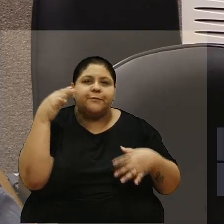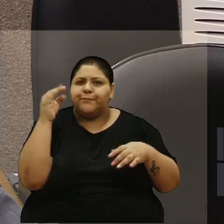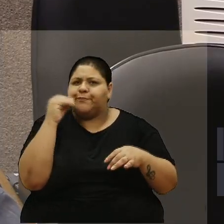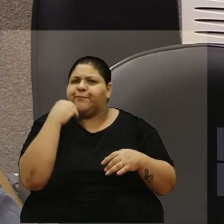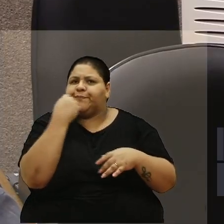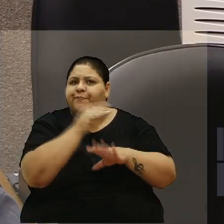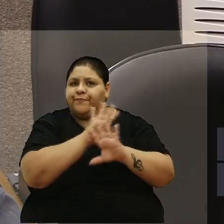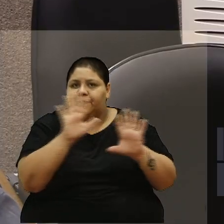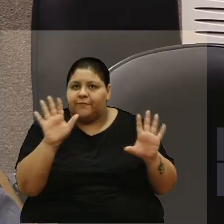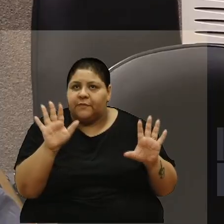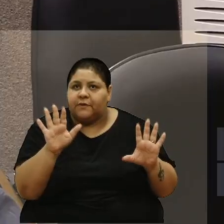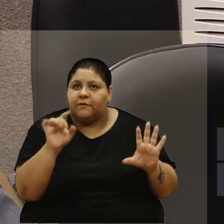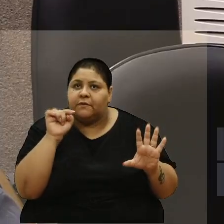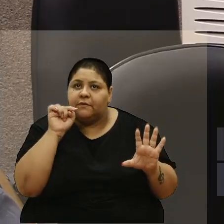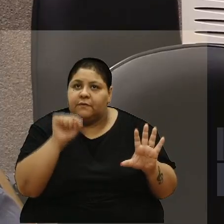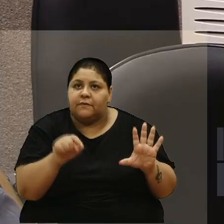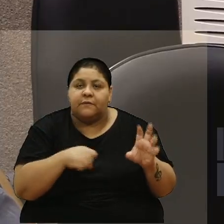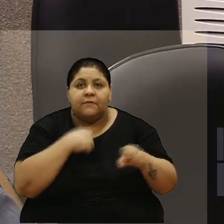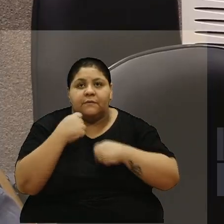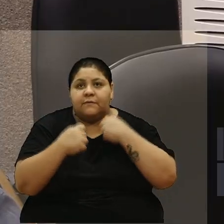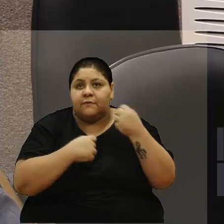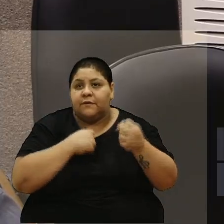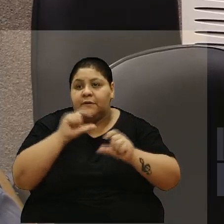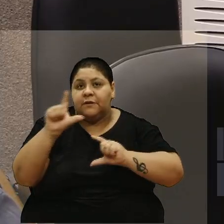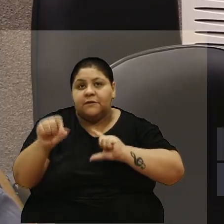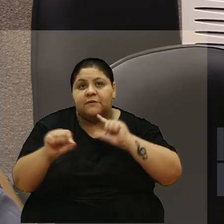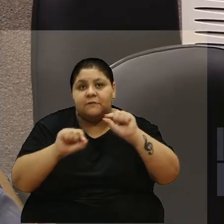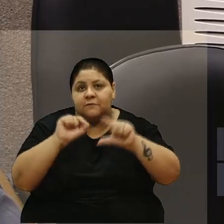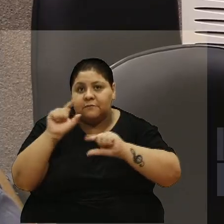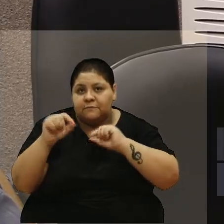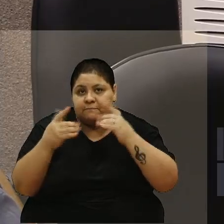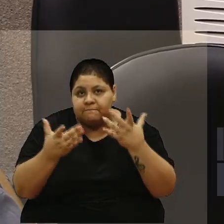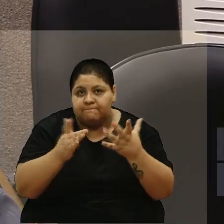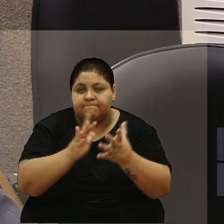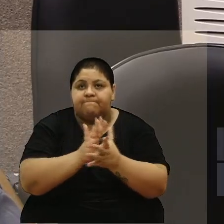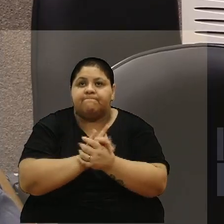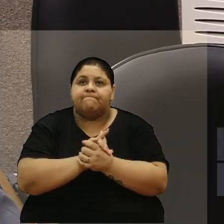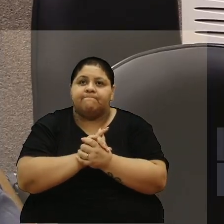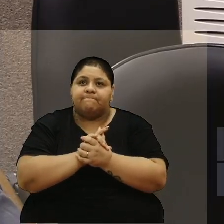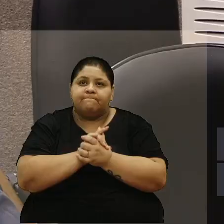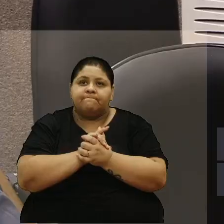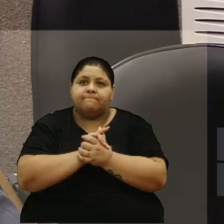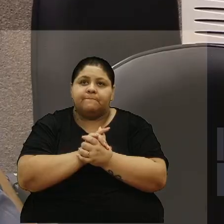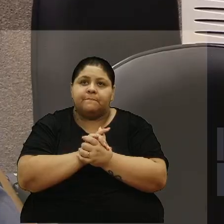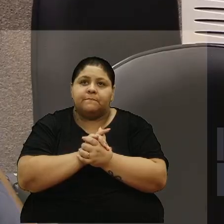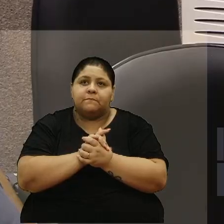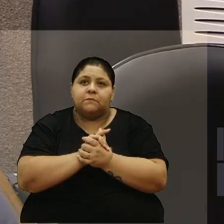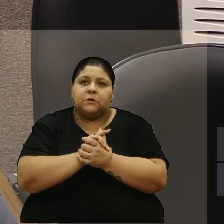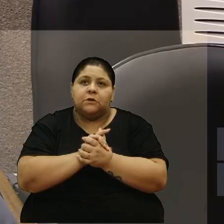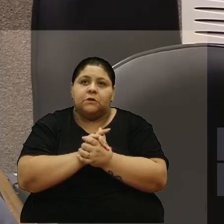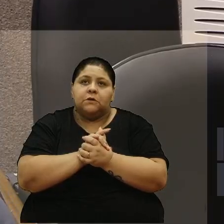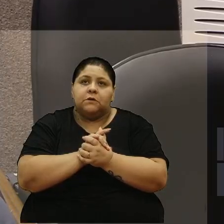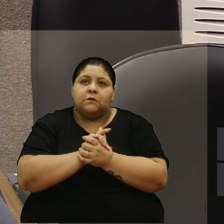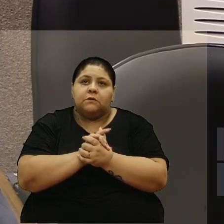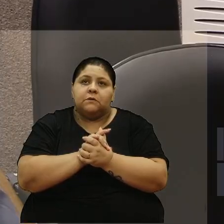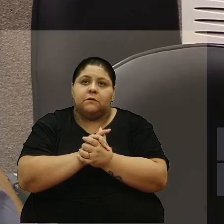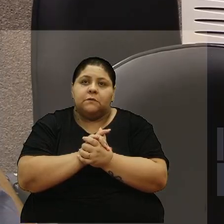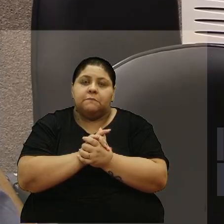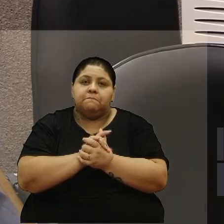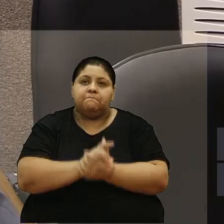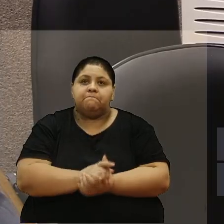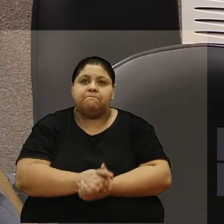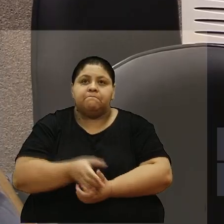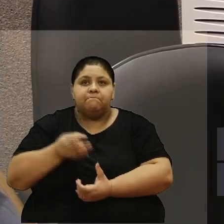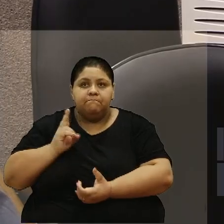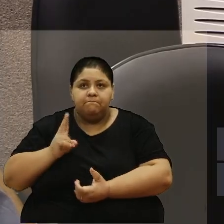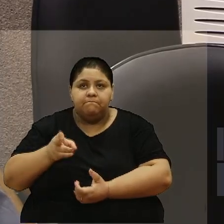E, enfim, essa indignação ela é seletiva. Só uma parte, vereador. Por favor, colegas, segue